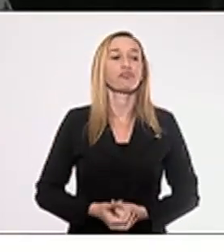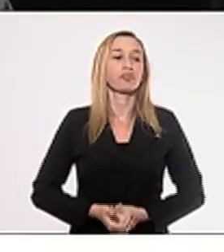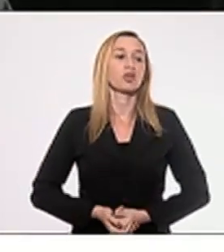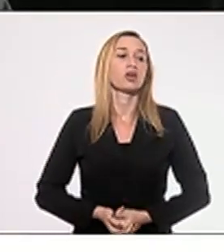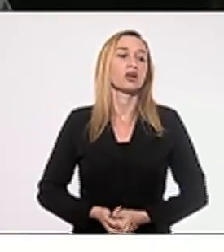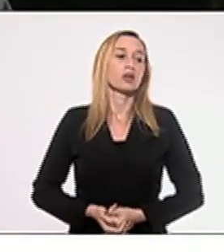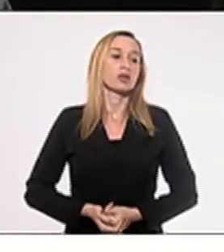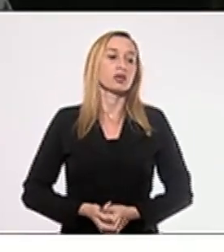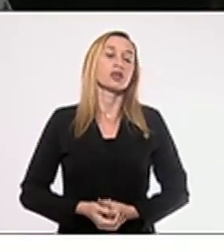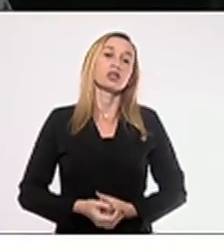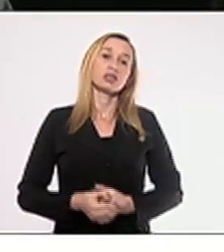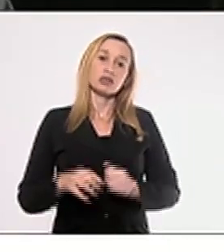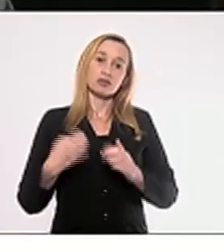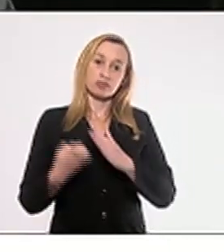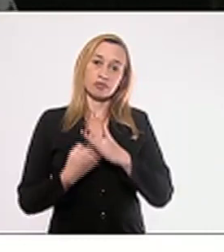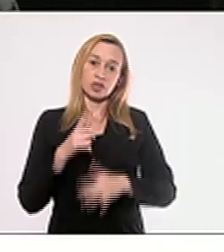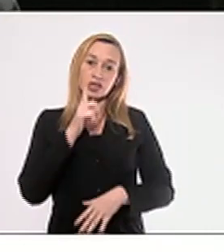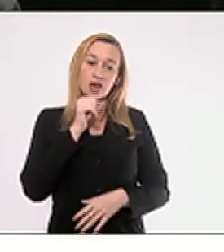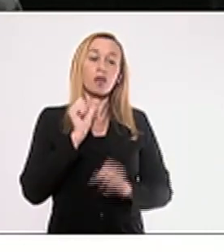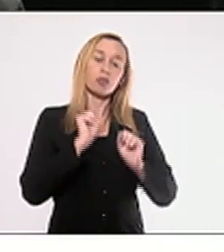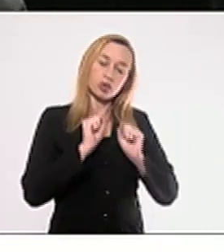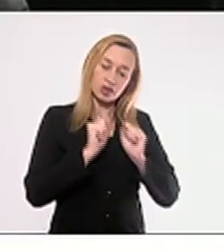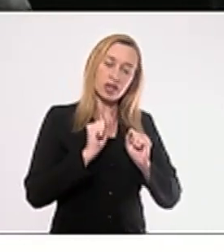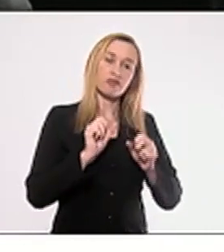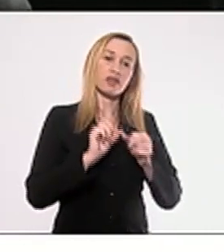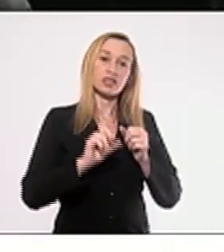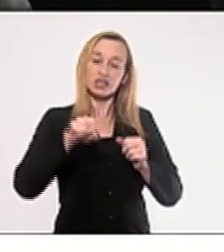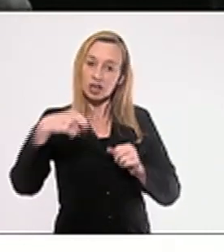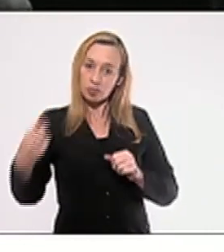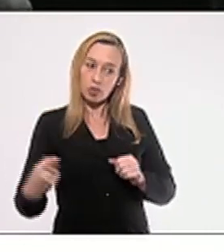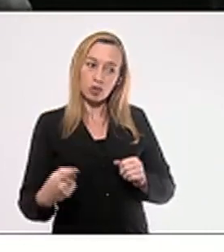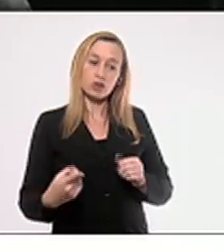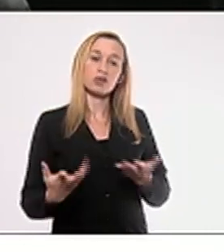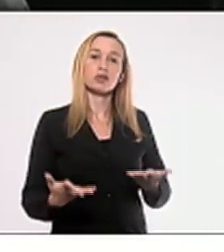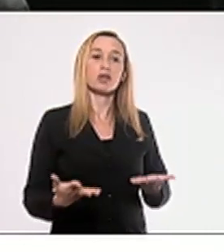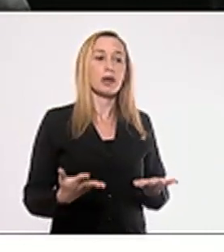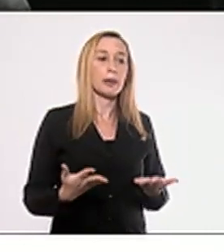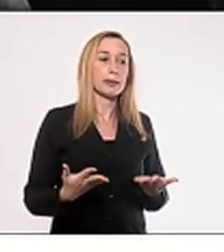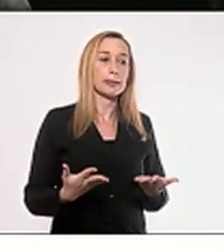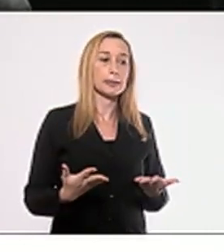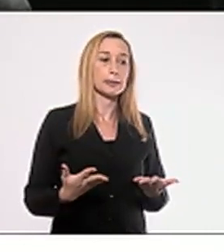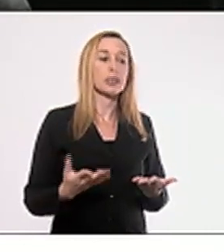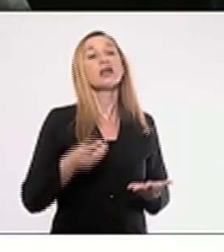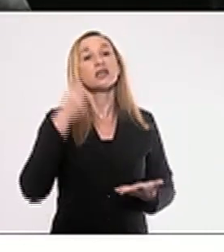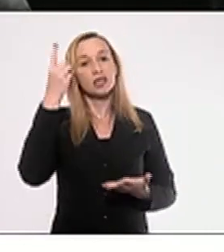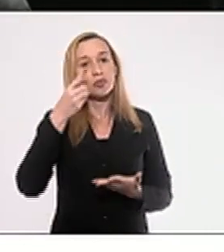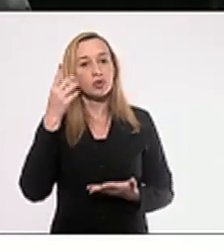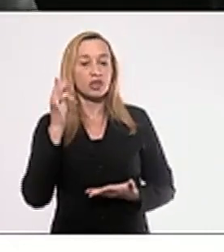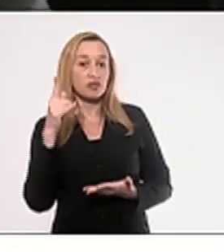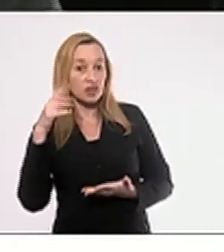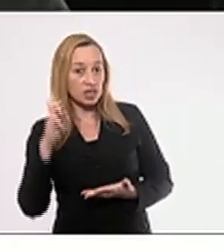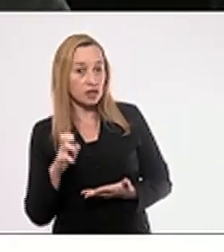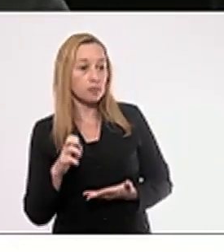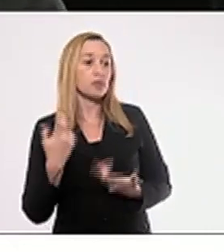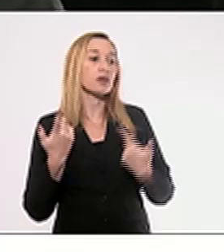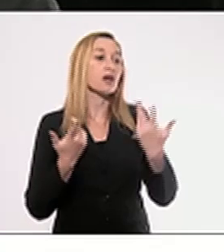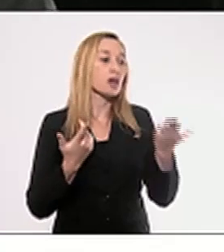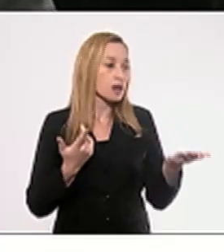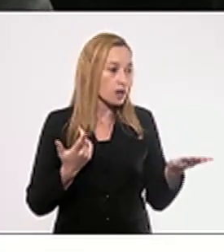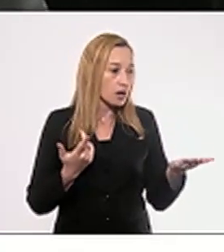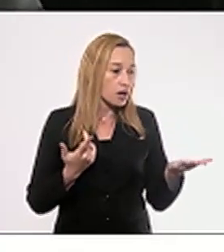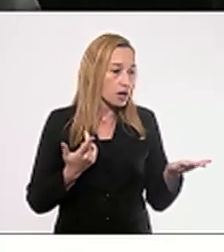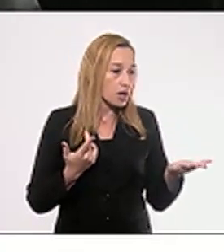Maravilha. Se a SEDAI puder depois fazer esse atendimento ao caso do deputado Felipe, inclusive,